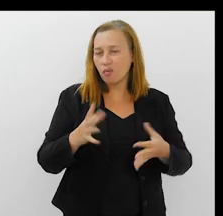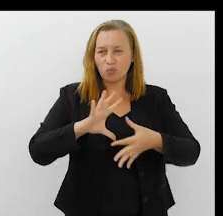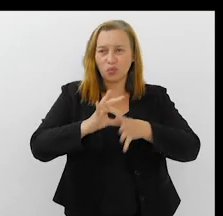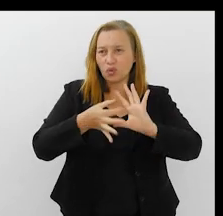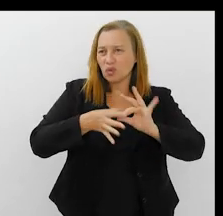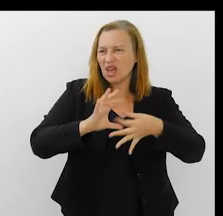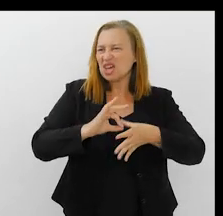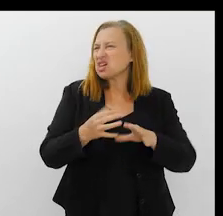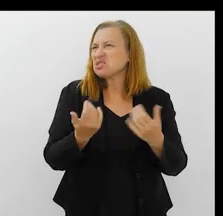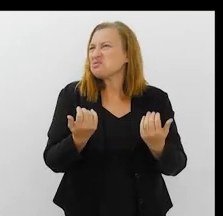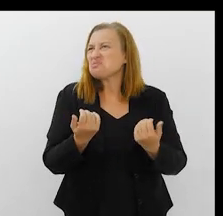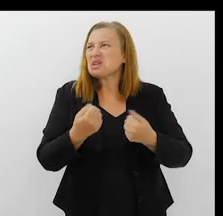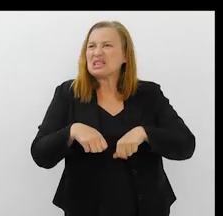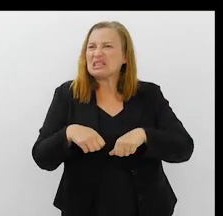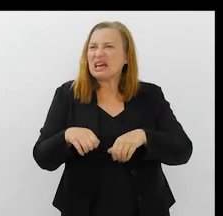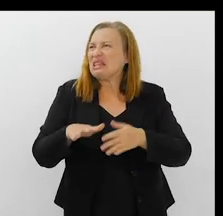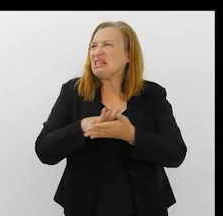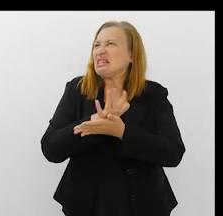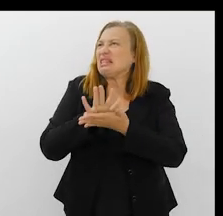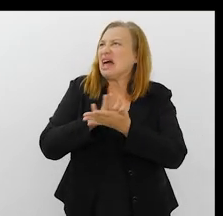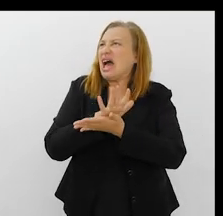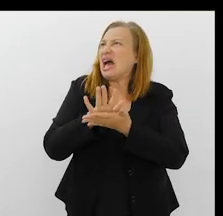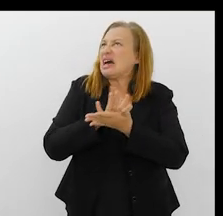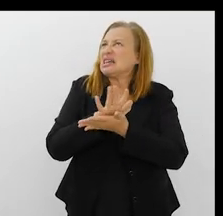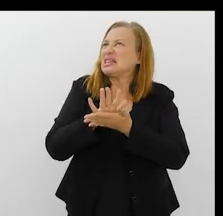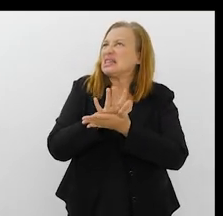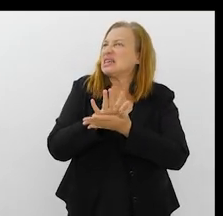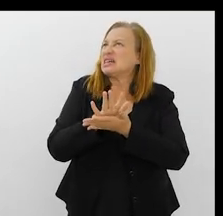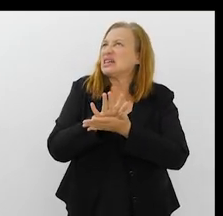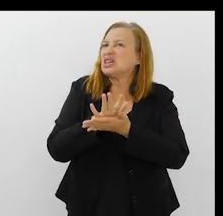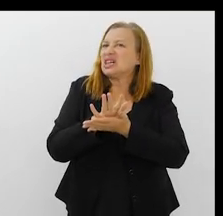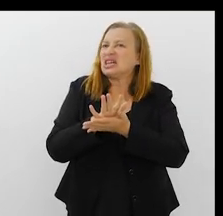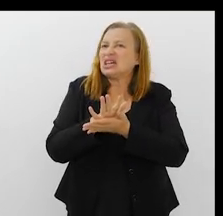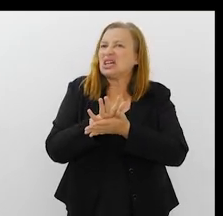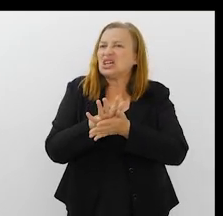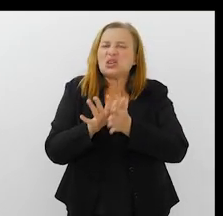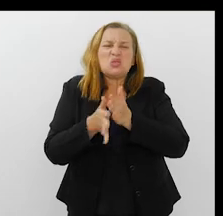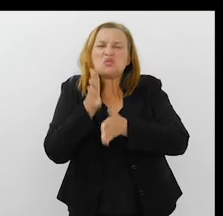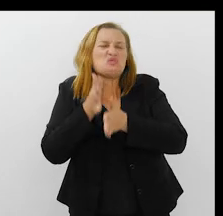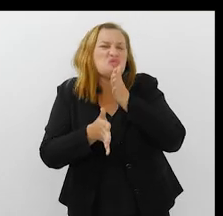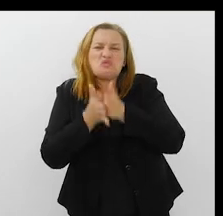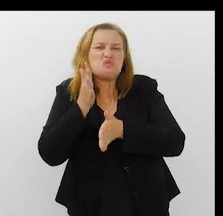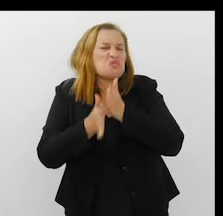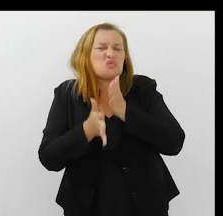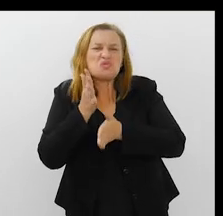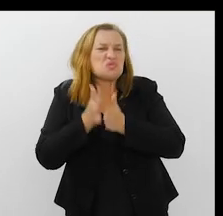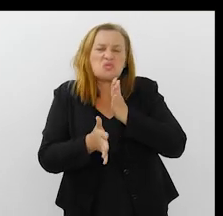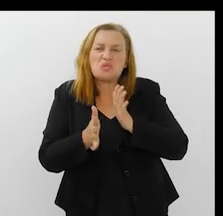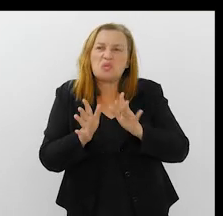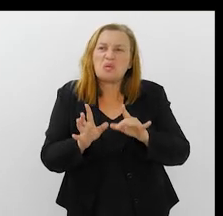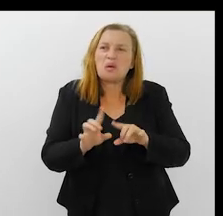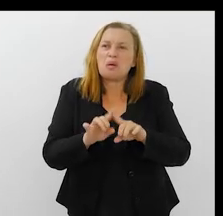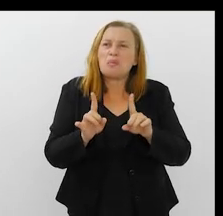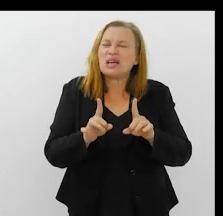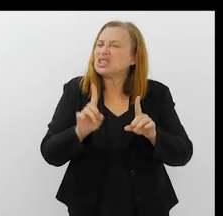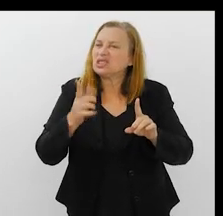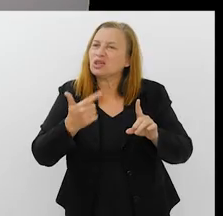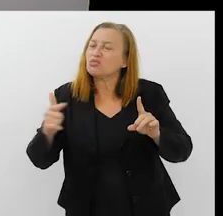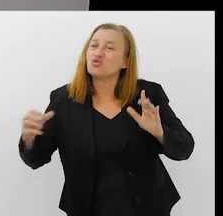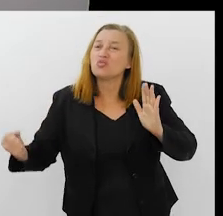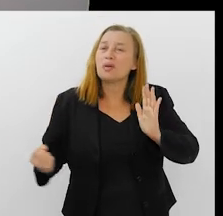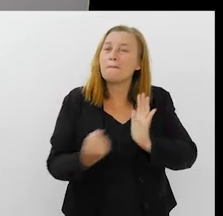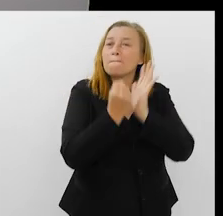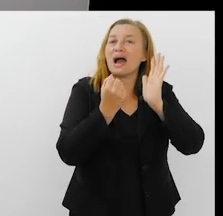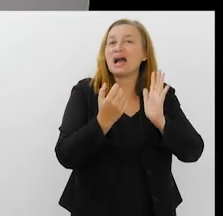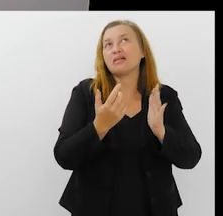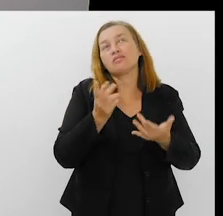E sem homem voador, sem nada, não, não menosprezando o homem voador, mas não tinham, assim, os